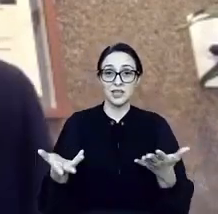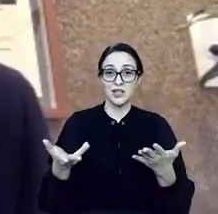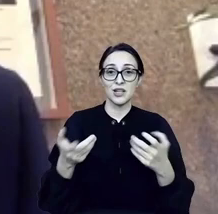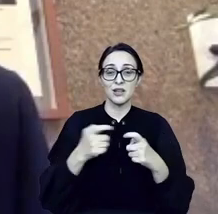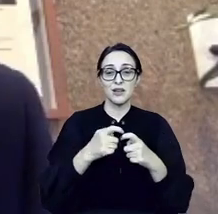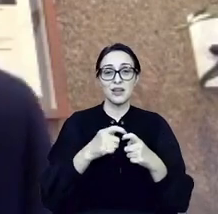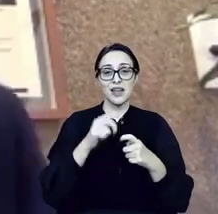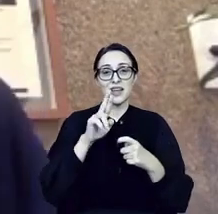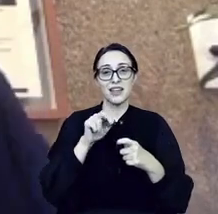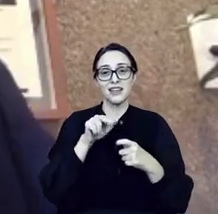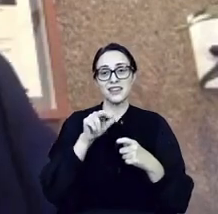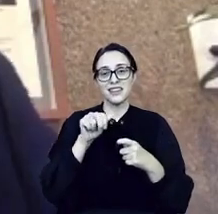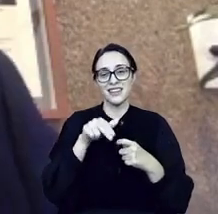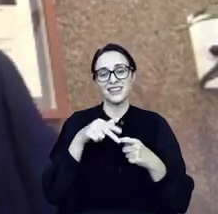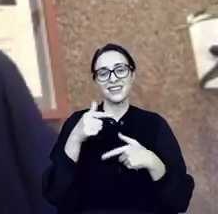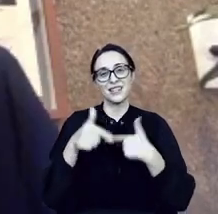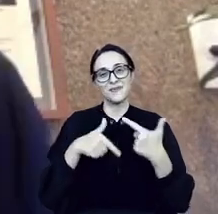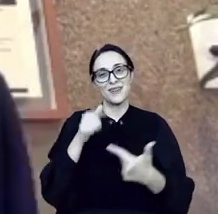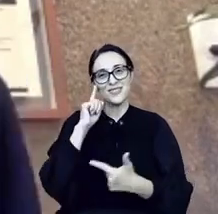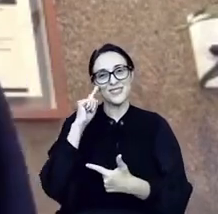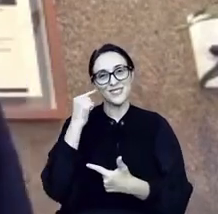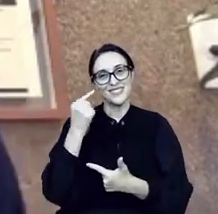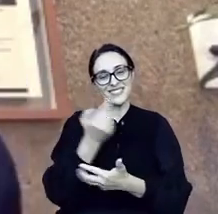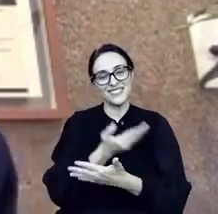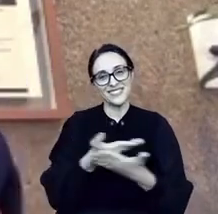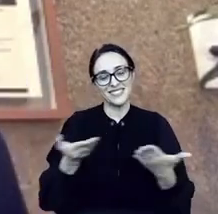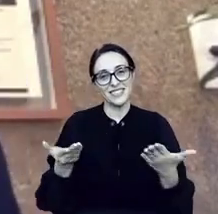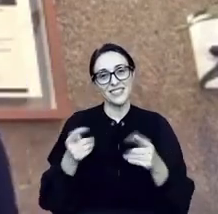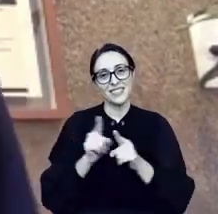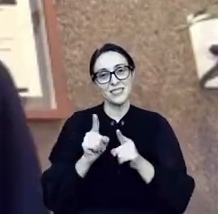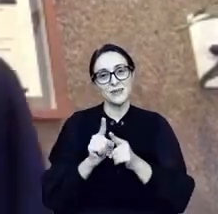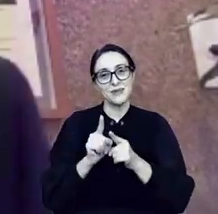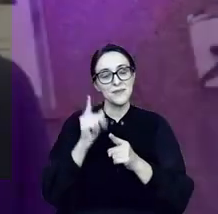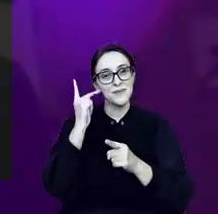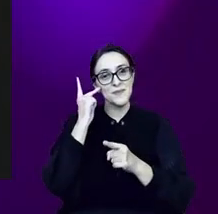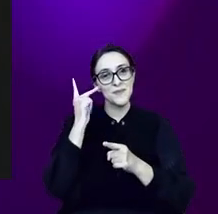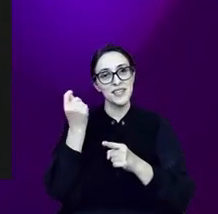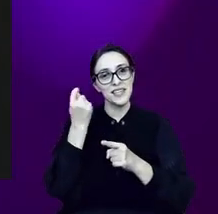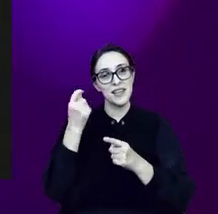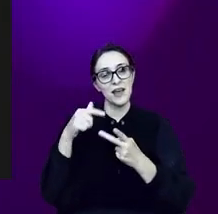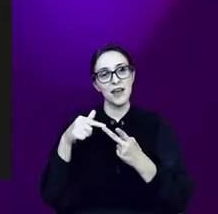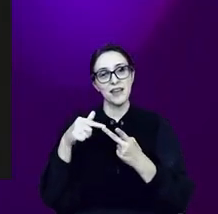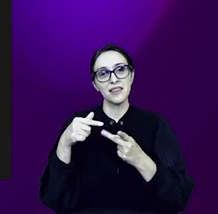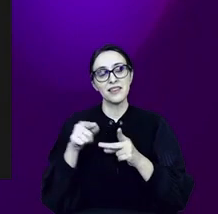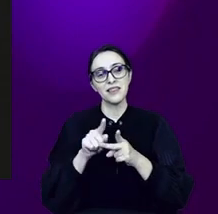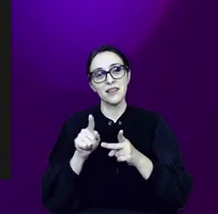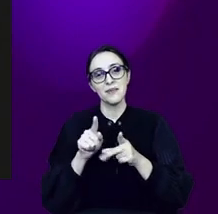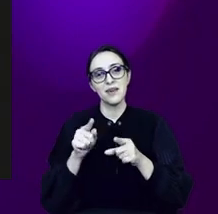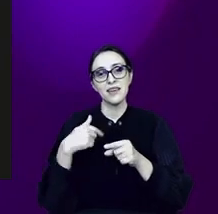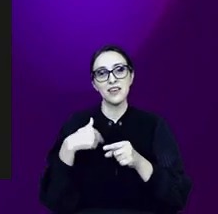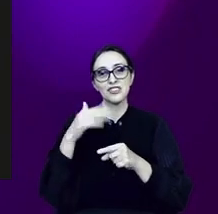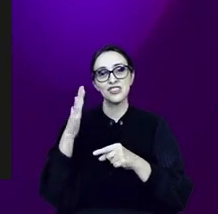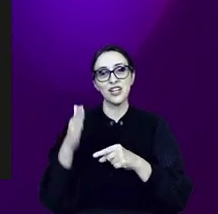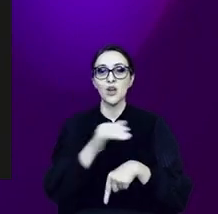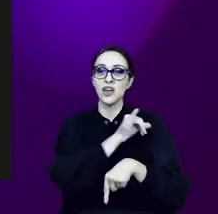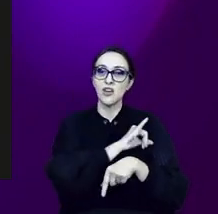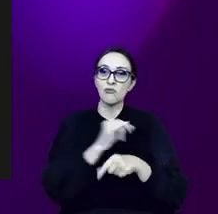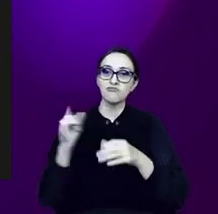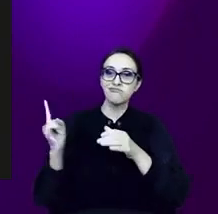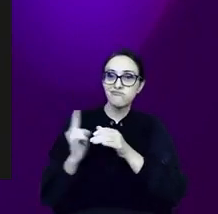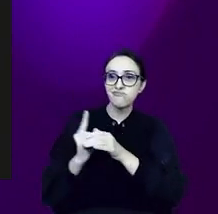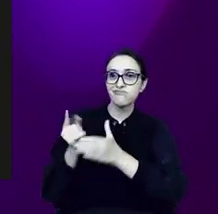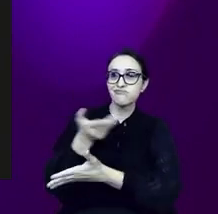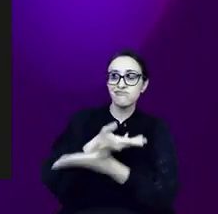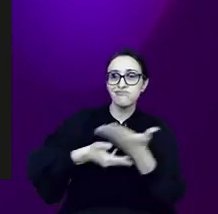com quem a gente trabalha no dia a dia no Hospital Samaritano Paulista, e também o Dr. Daniel, faz um trabalho de excelência no Rio de Janeiro, na parte de